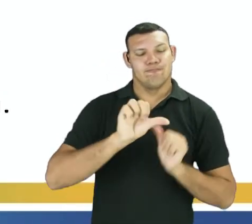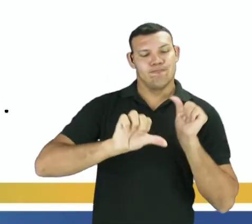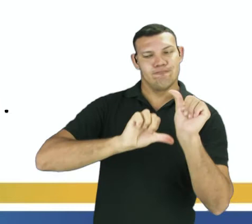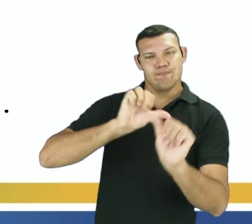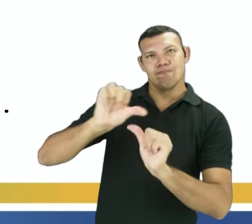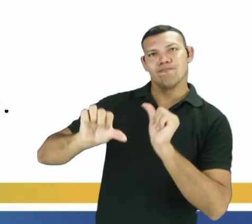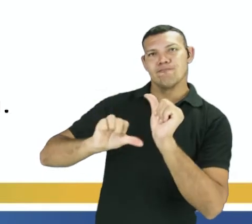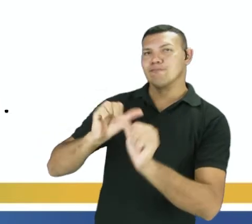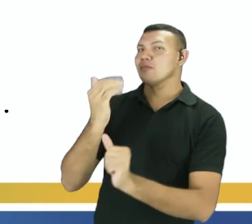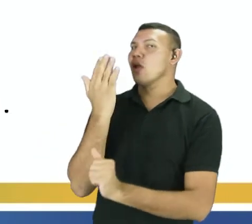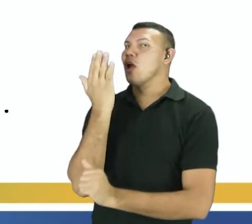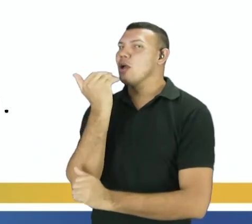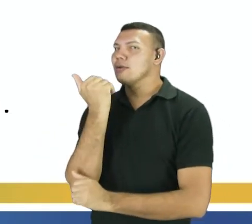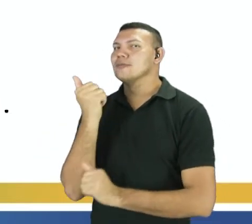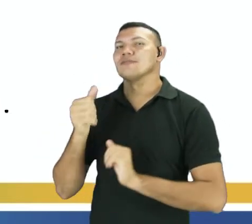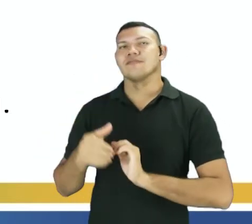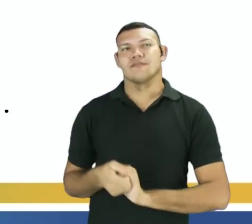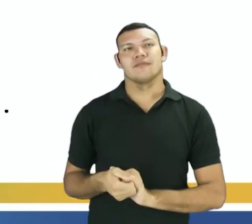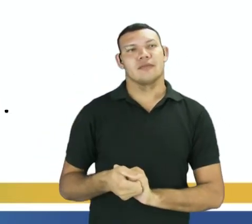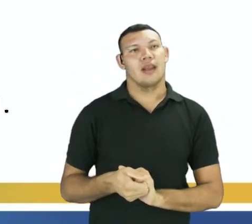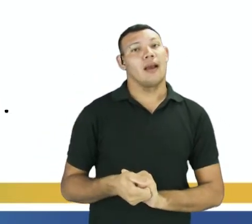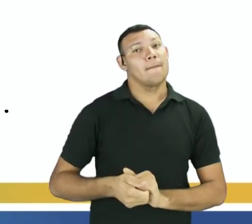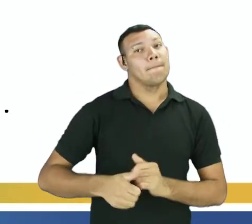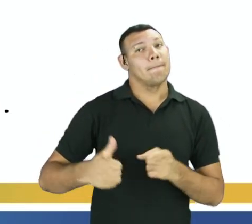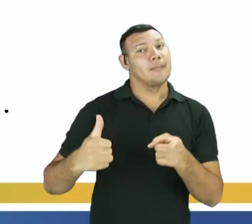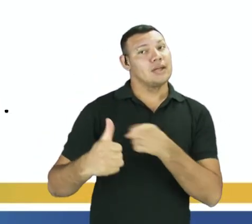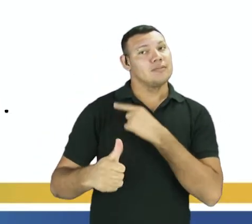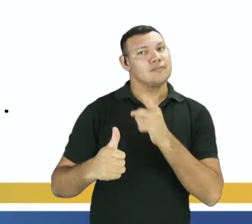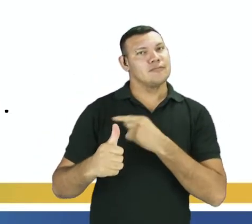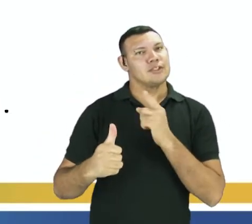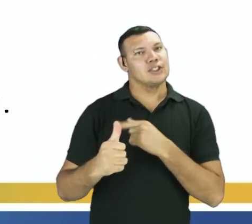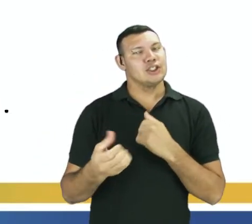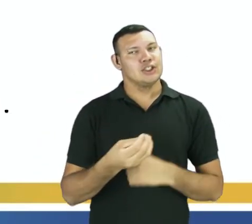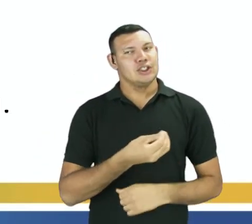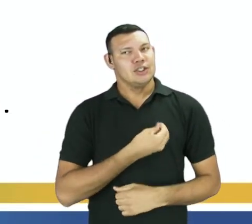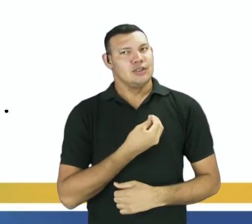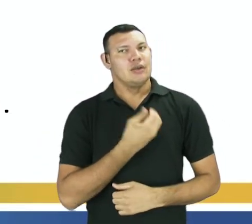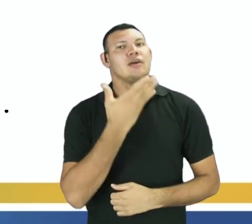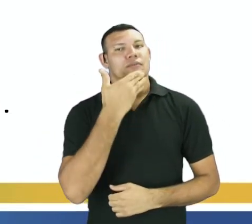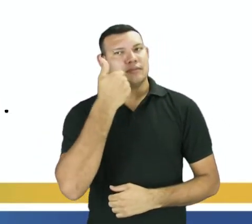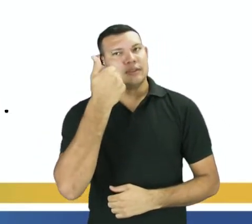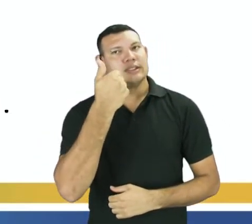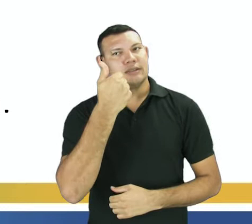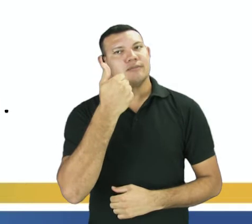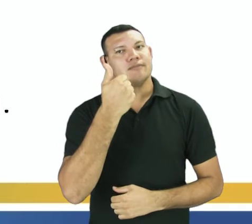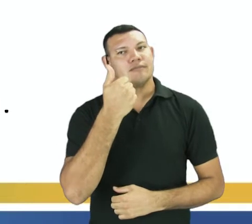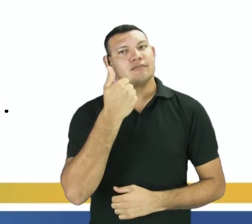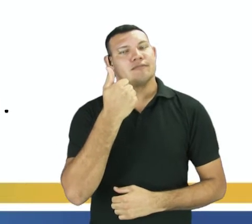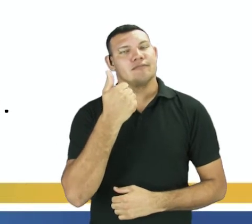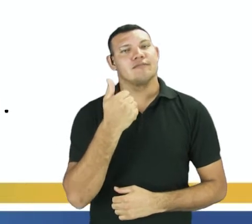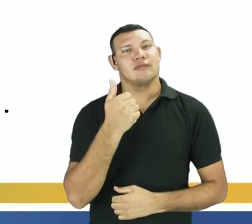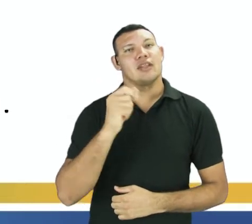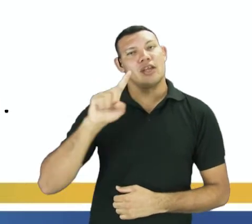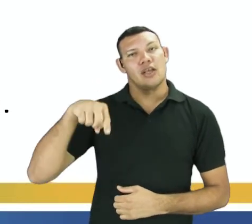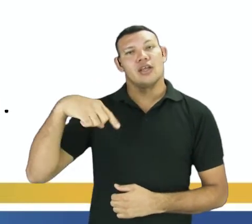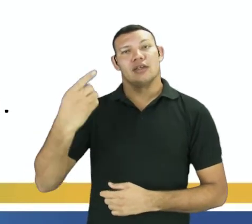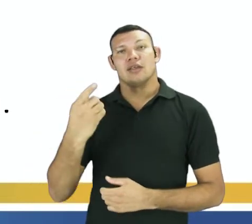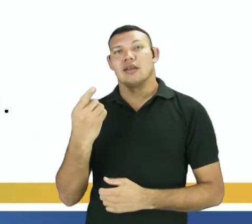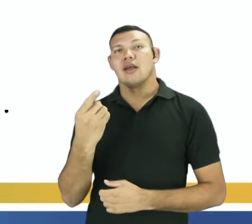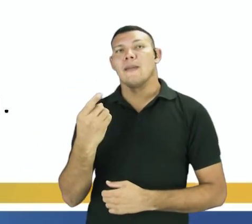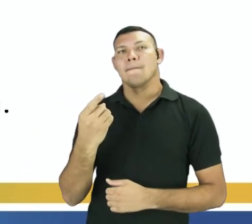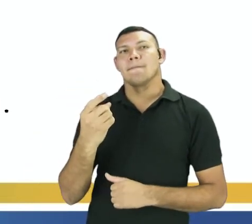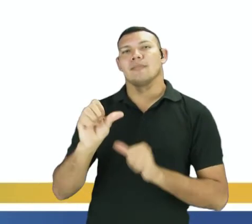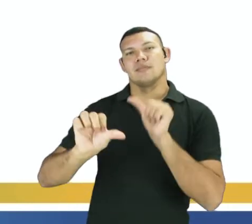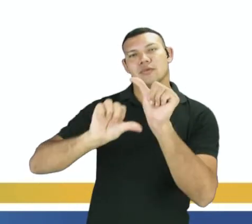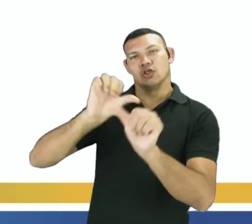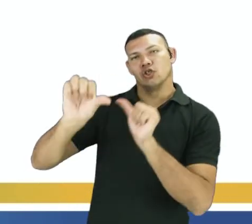condição para uma coisa acontecer ou não. E no espanhol acontece da mesma maneira, está bem? De novo, olha lá. Ó. Se a vida